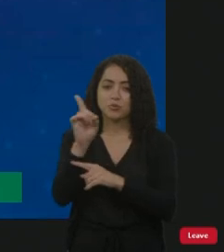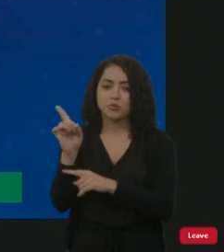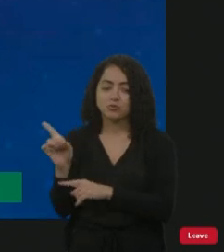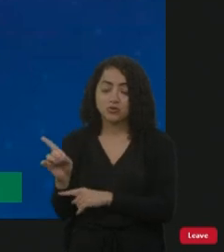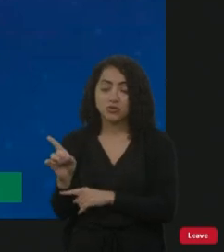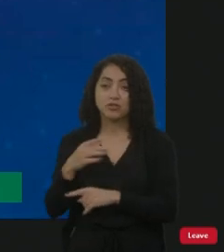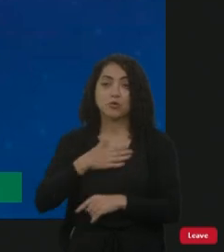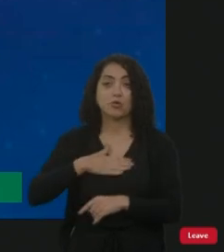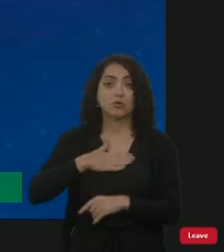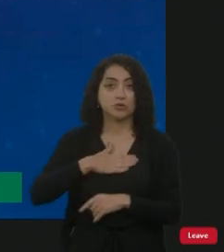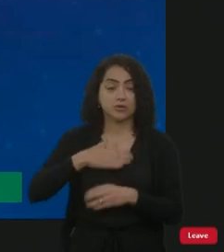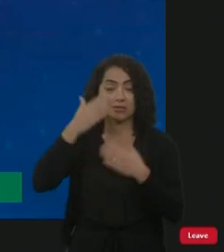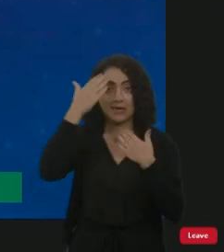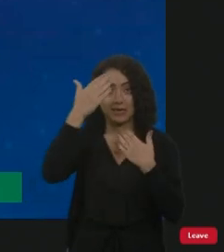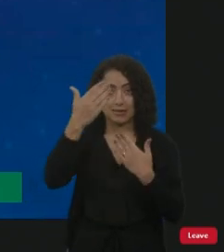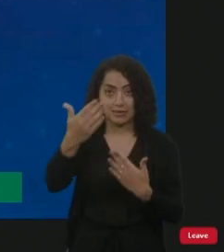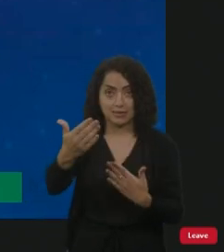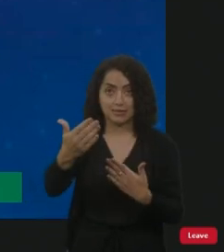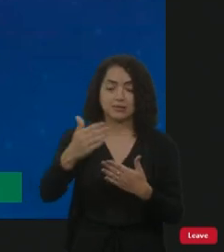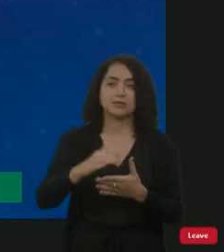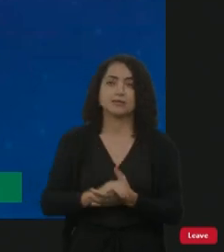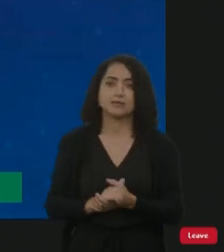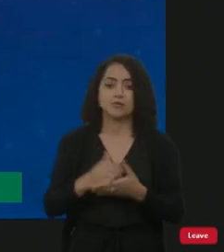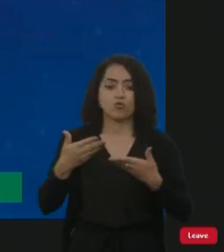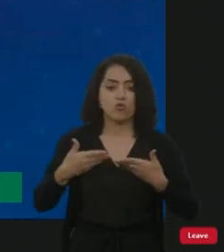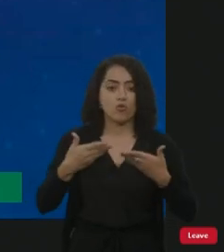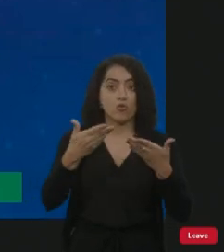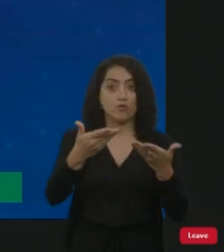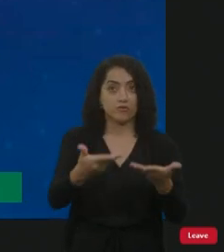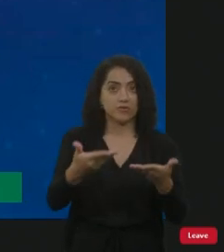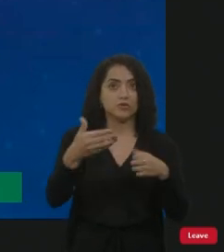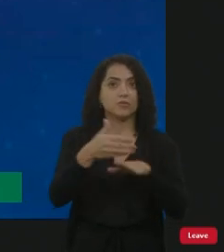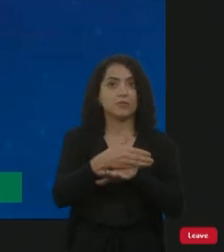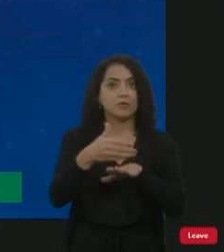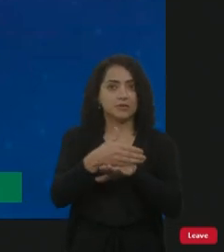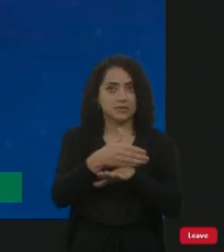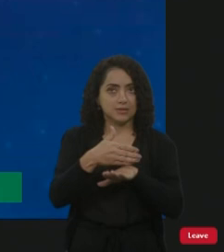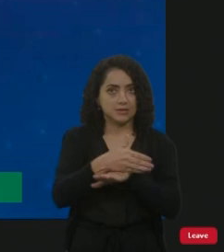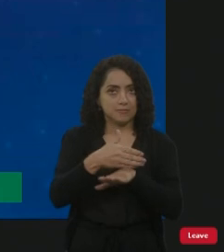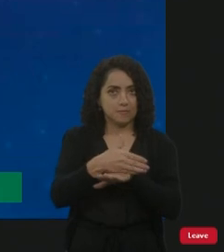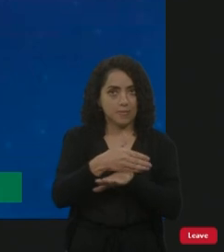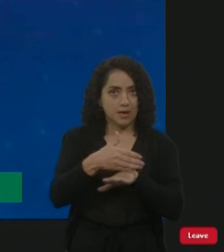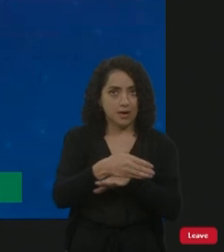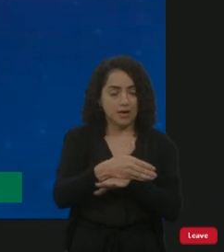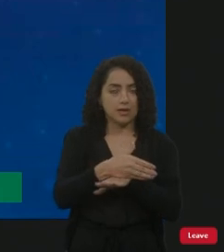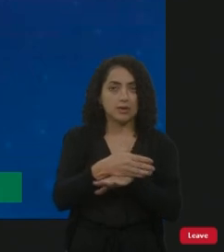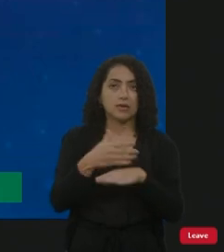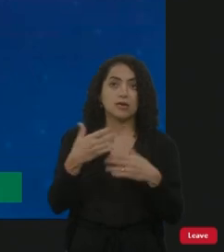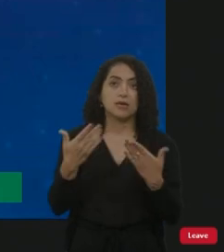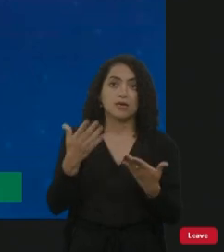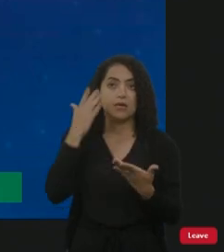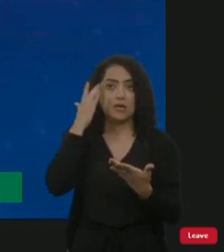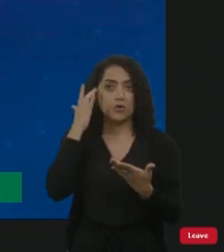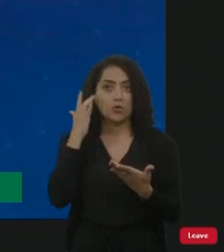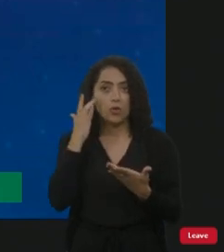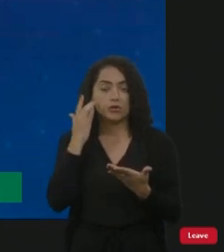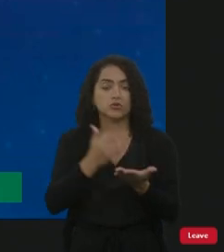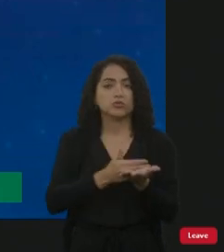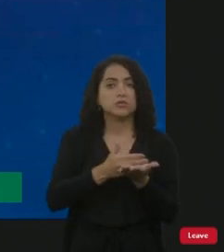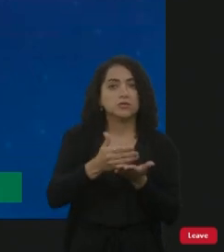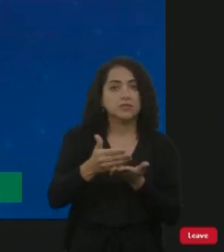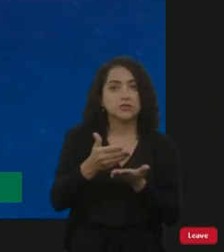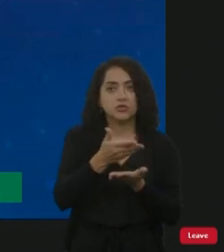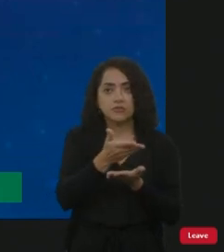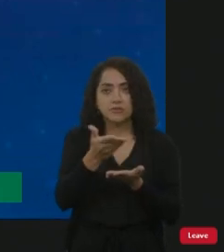Gostaria primeiro de agradecer o convite para participar, né? Acho que iniciativas como essa